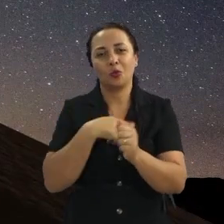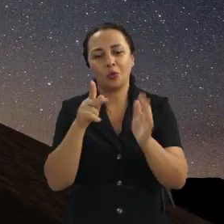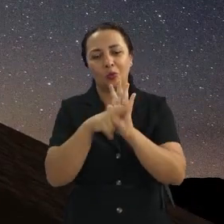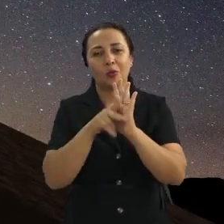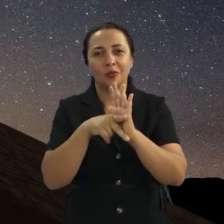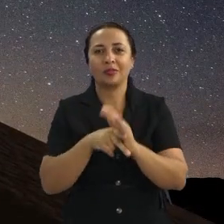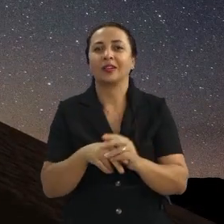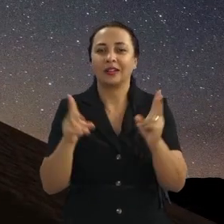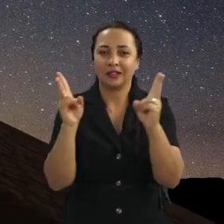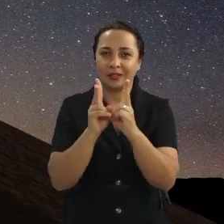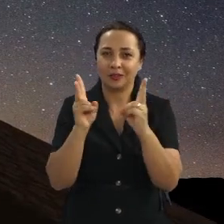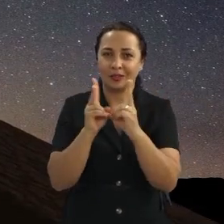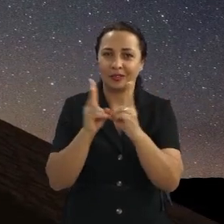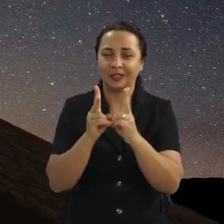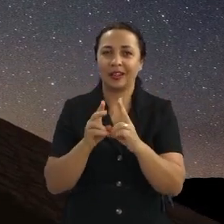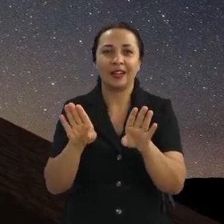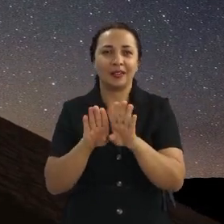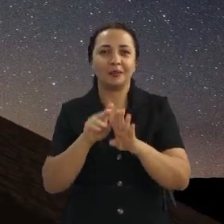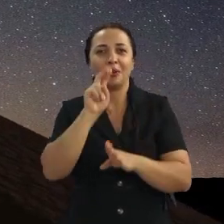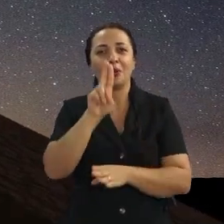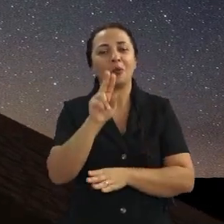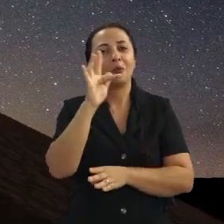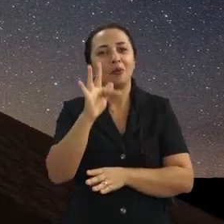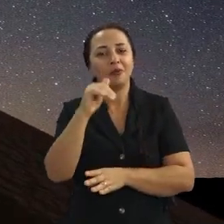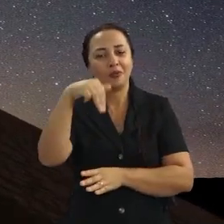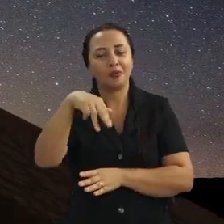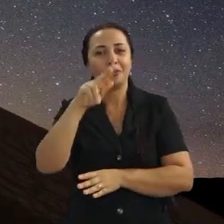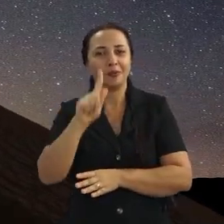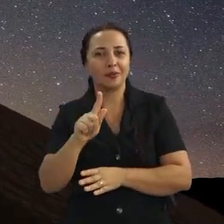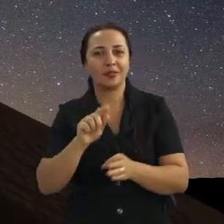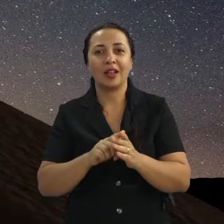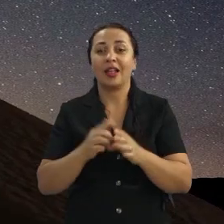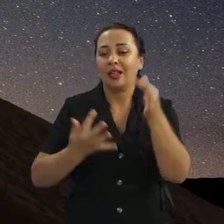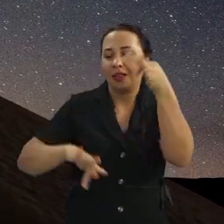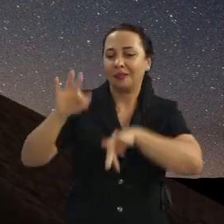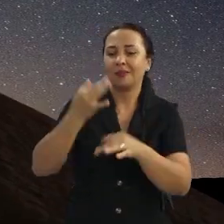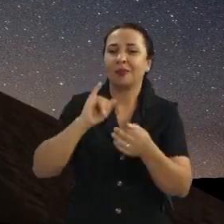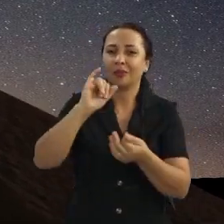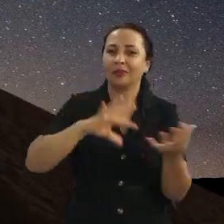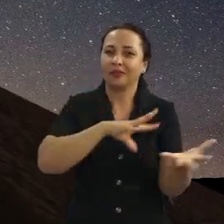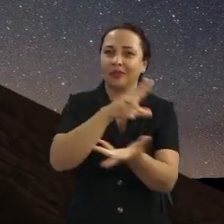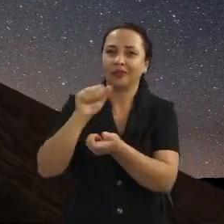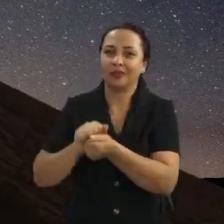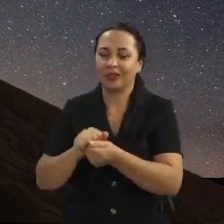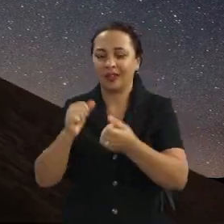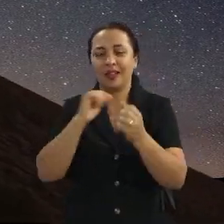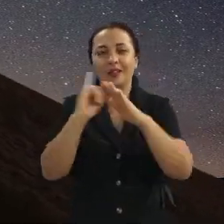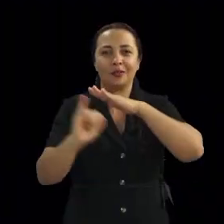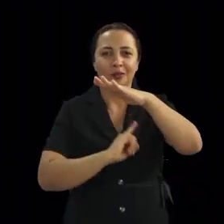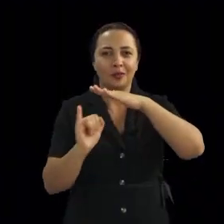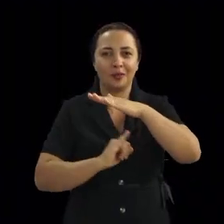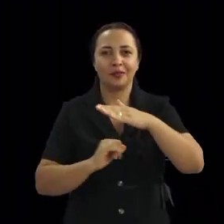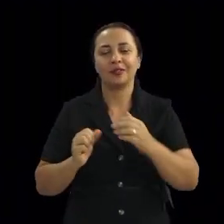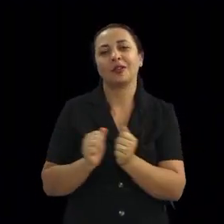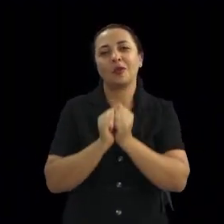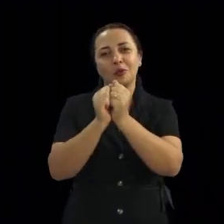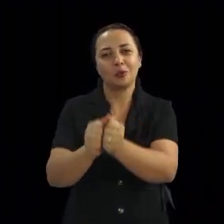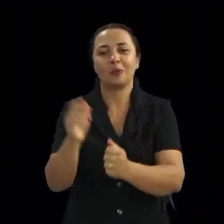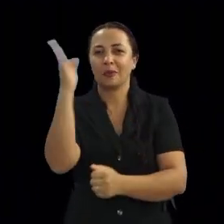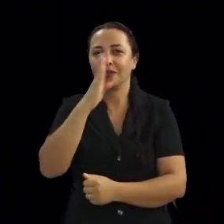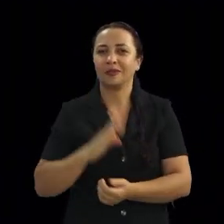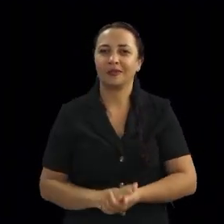e a UFRN e a UFMG e laboratório Nacional são as instituições parceiras no Brasil